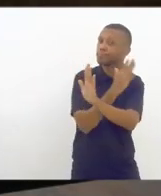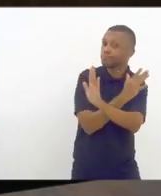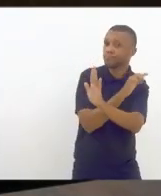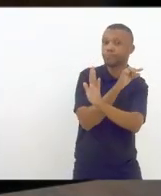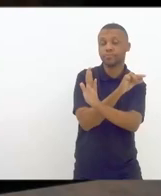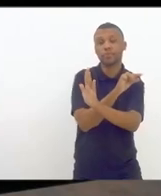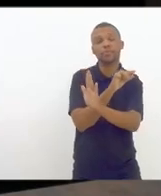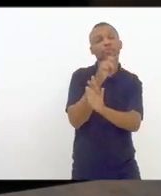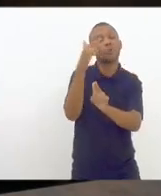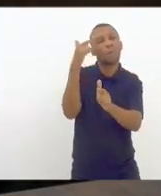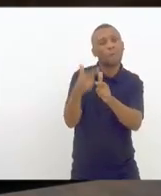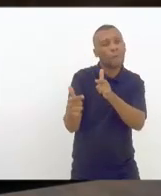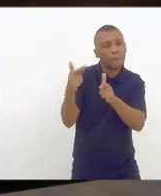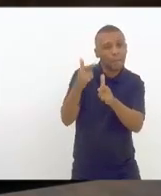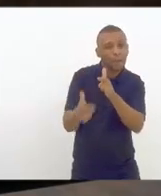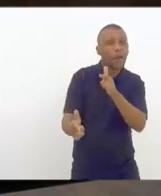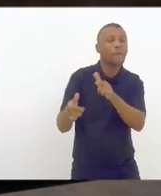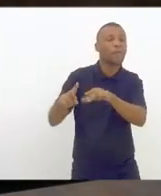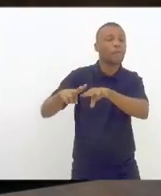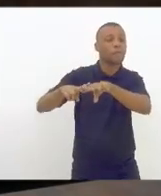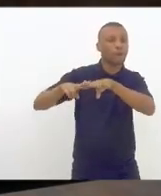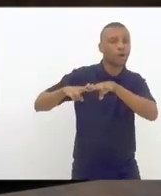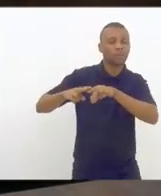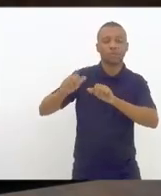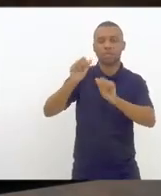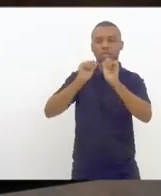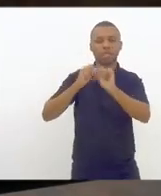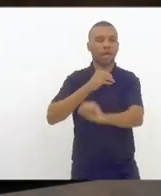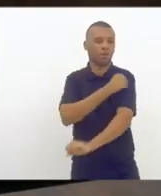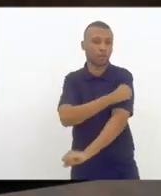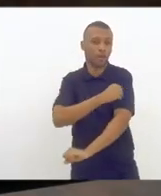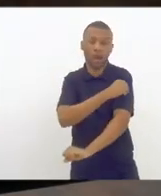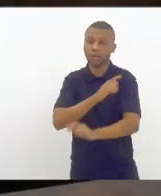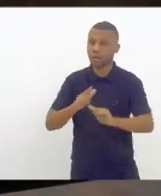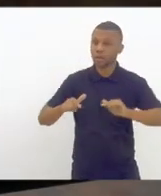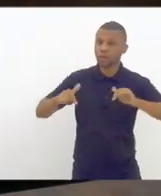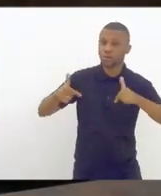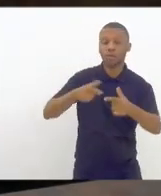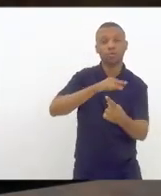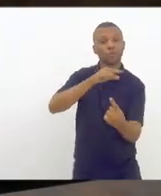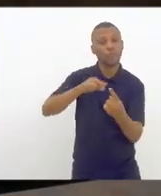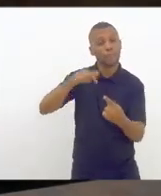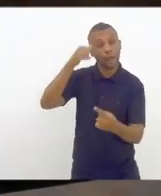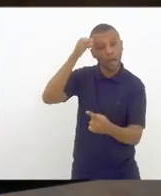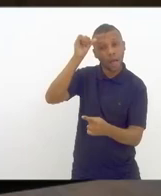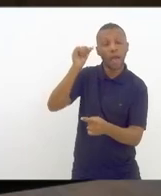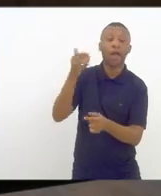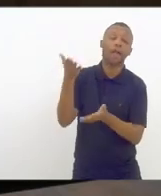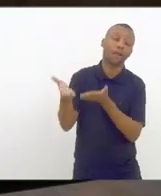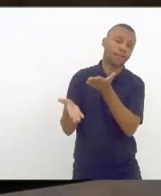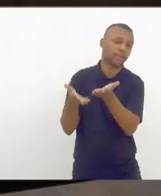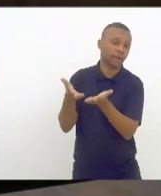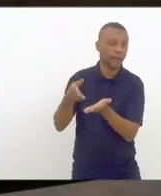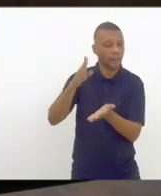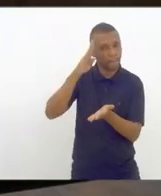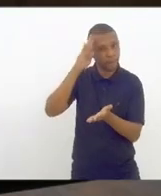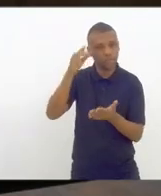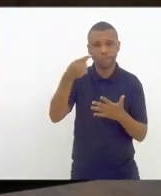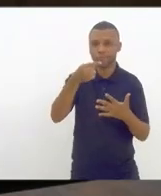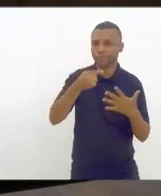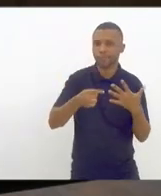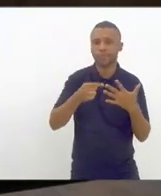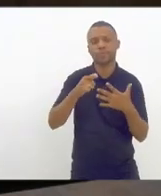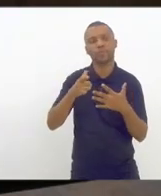dos transtornos por uso de álcool e ações preventivas também, além do serviço de acolhimento, o